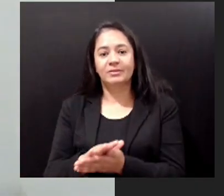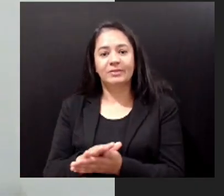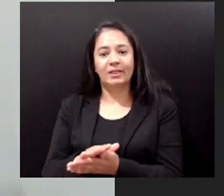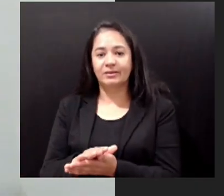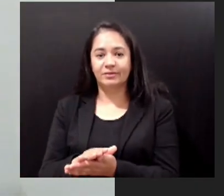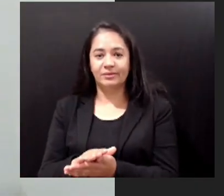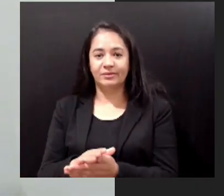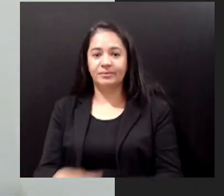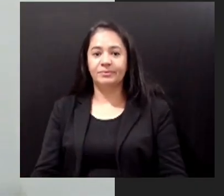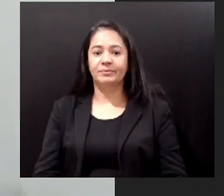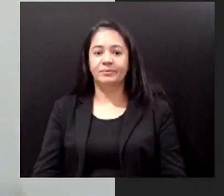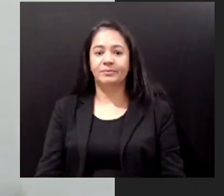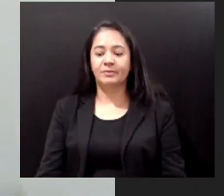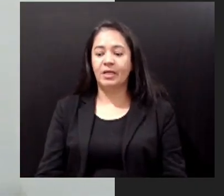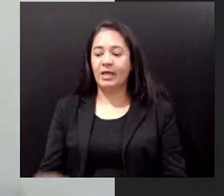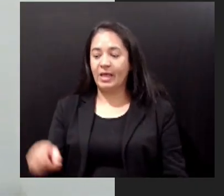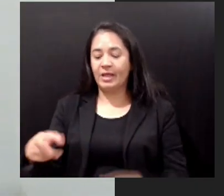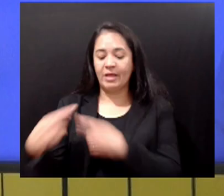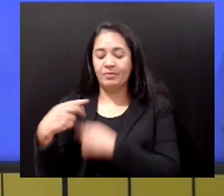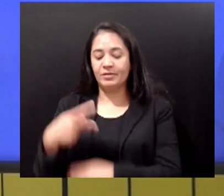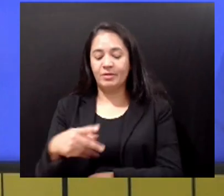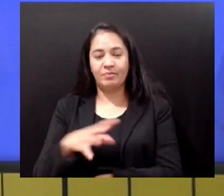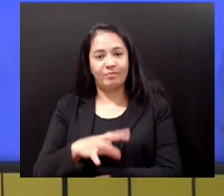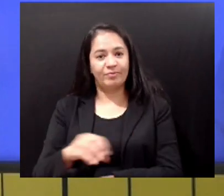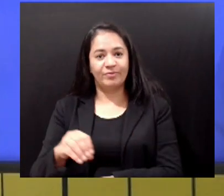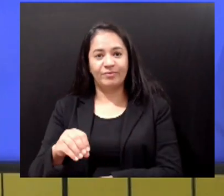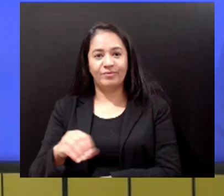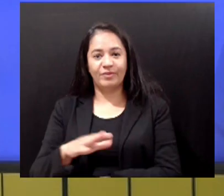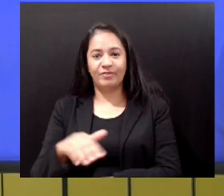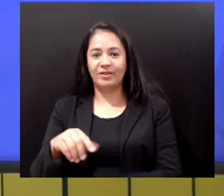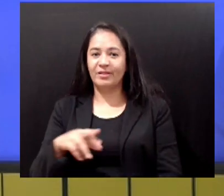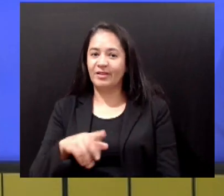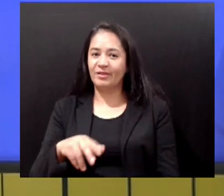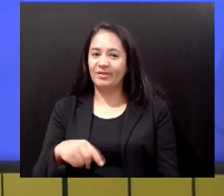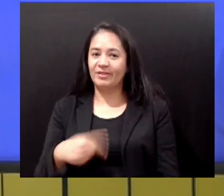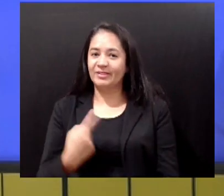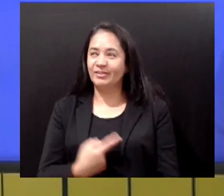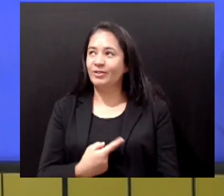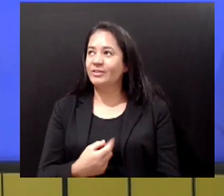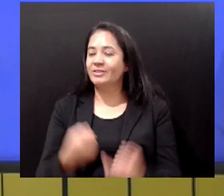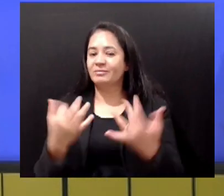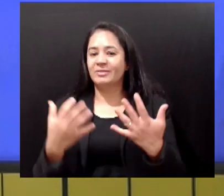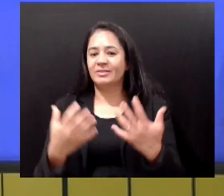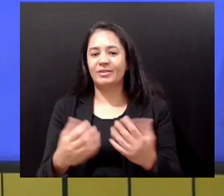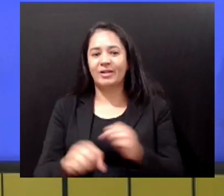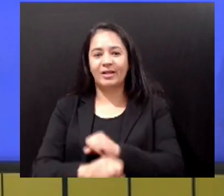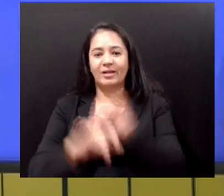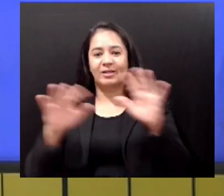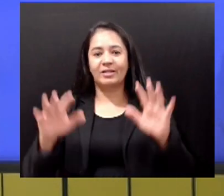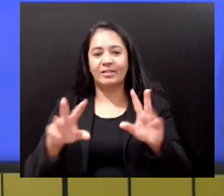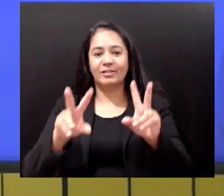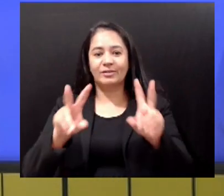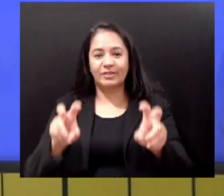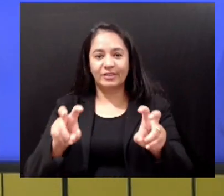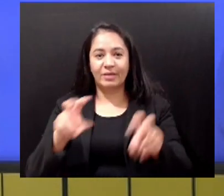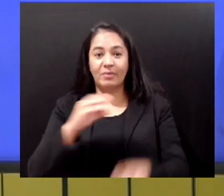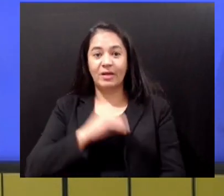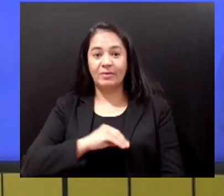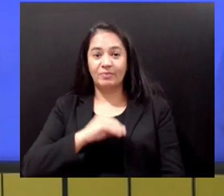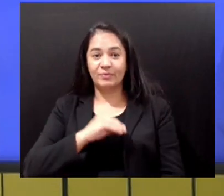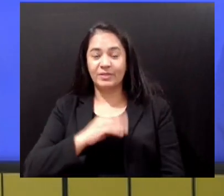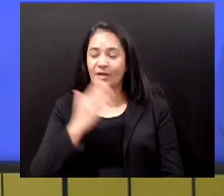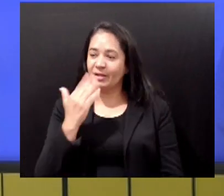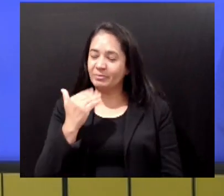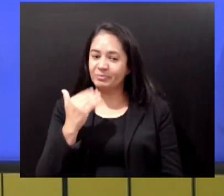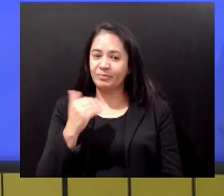aquela criança ou adolescente. Esclarecimentos necessários sobre pensão alimentícia. Doutora, onde